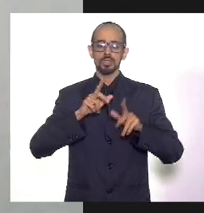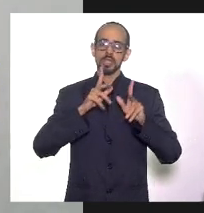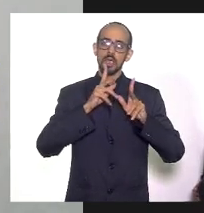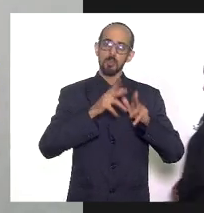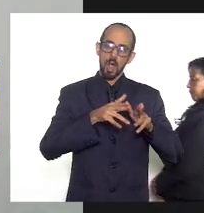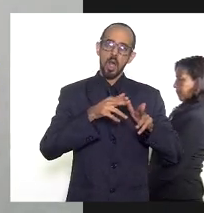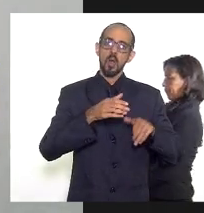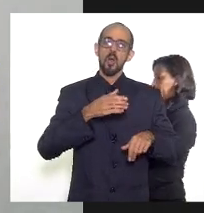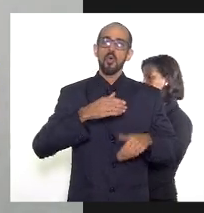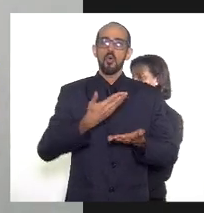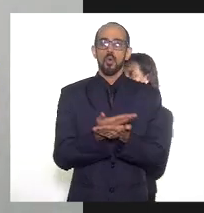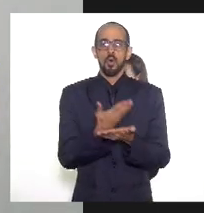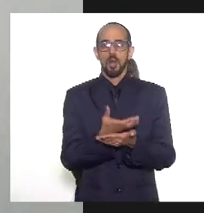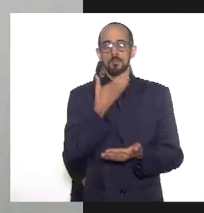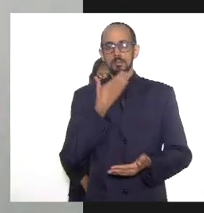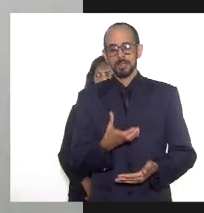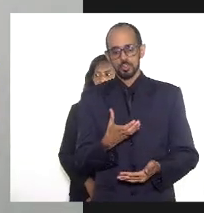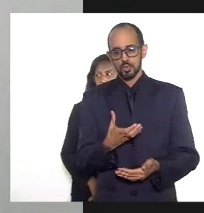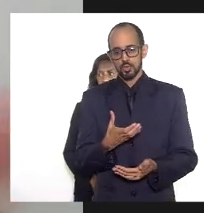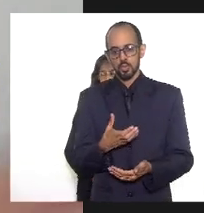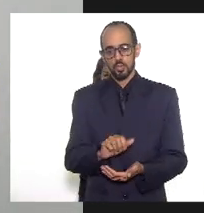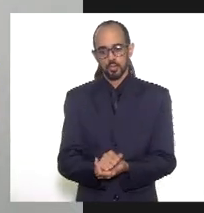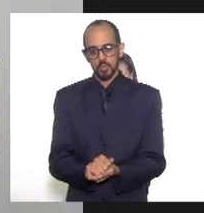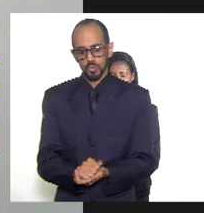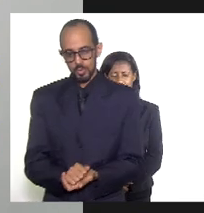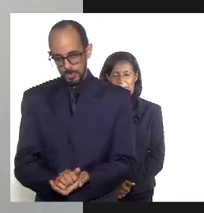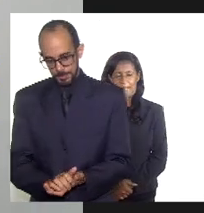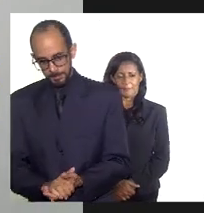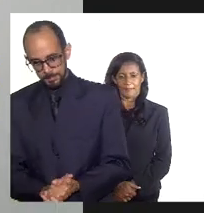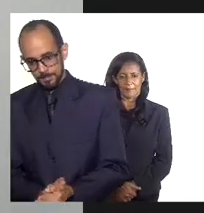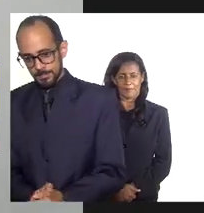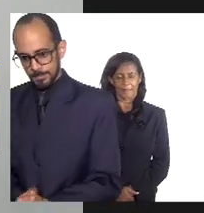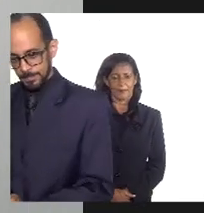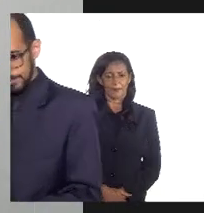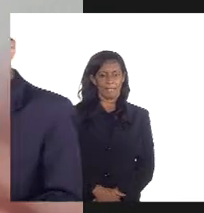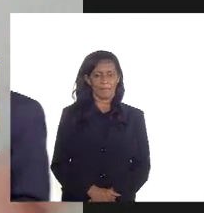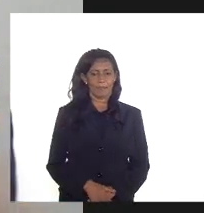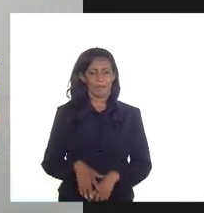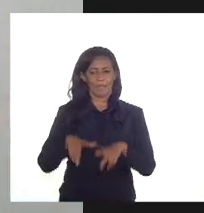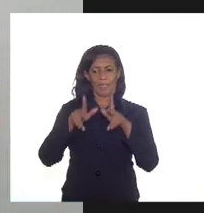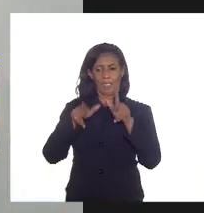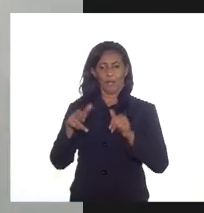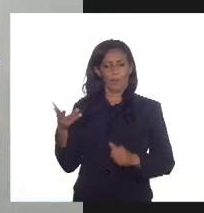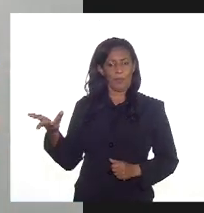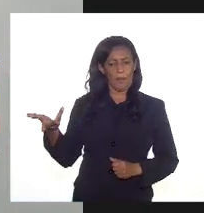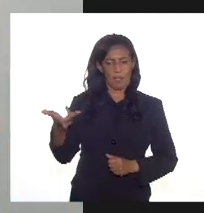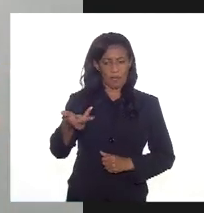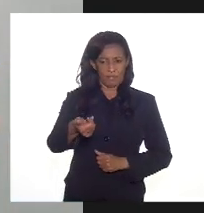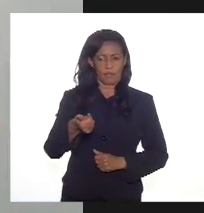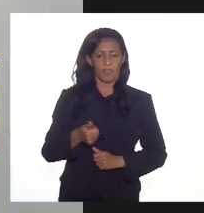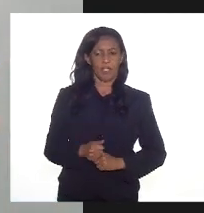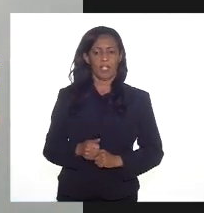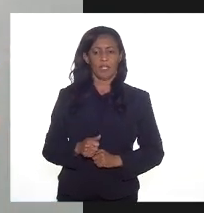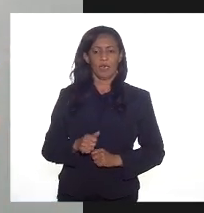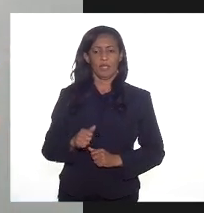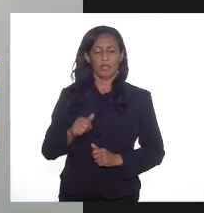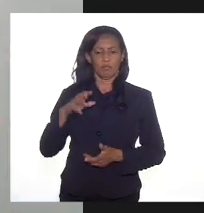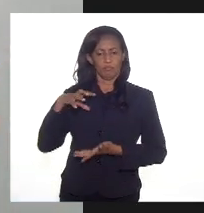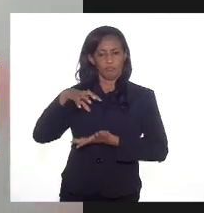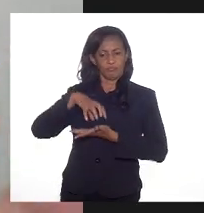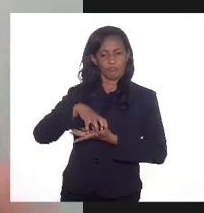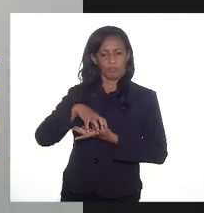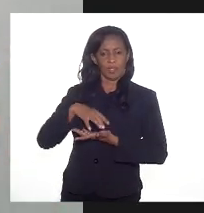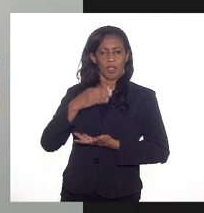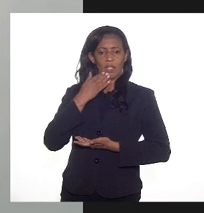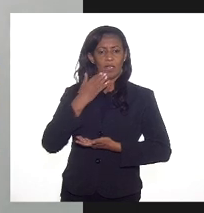Pedro II, igual aos colégios técnicos, a Celso Sudovico da Fonseca, que é uma maravilha de centro. Então, eu